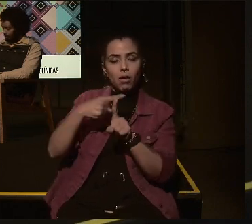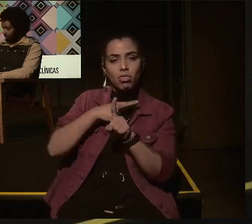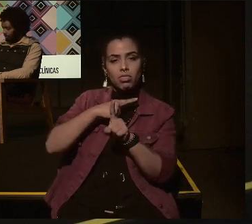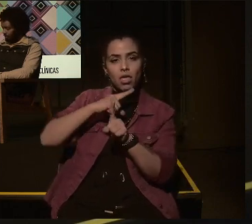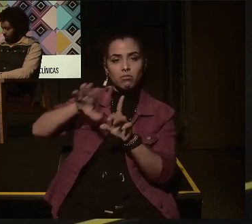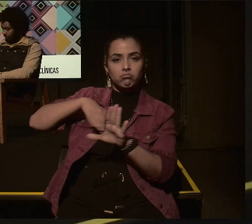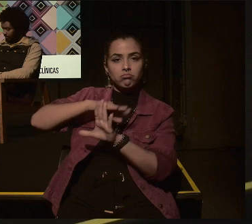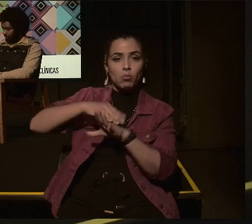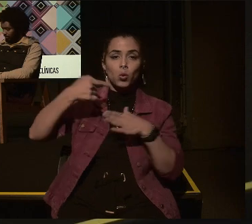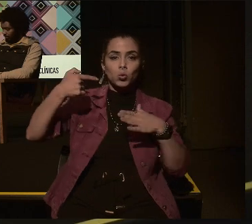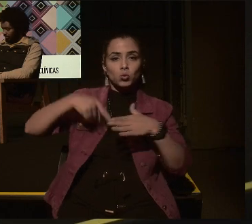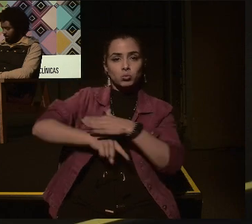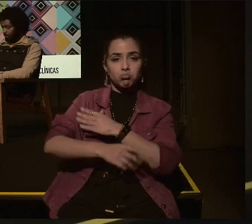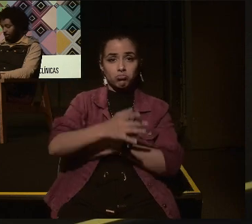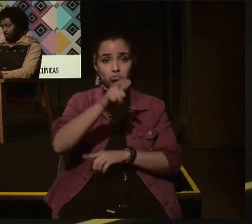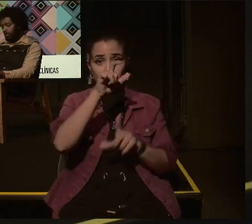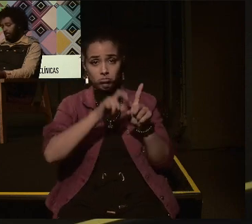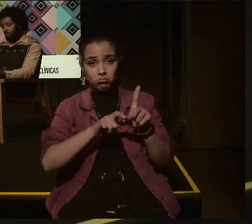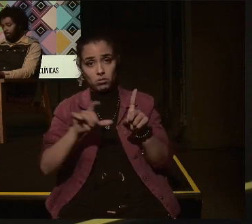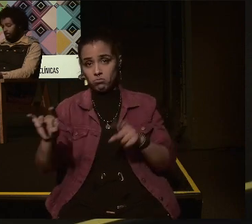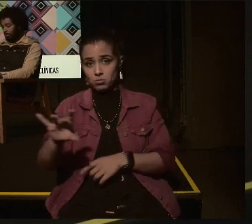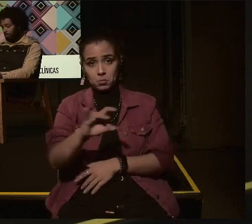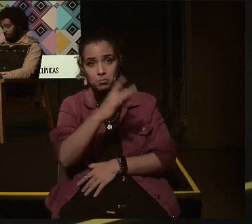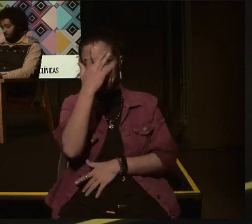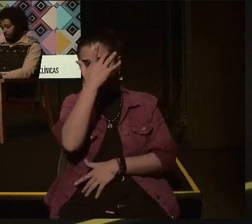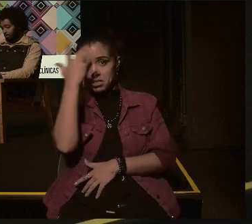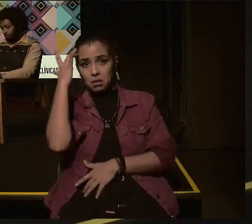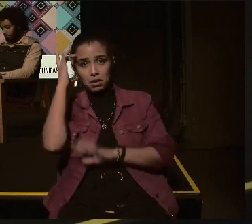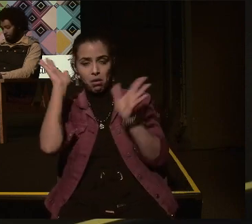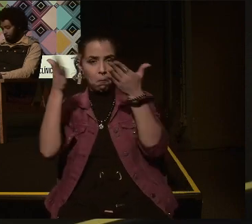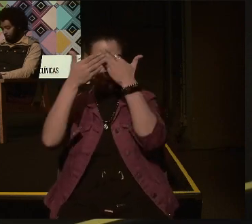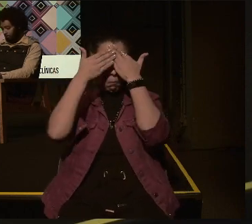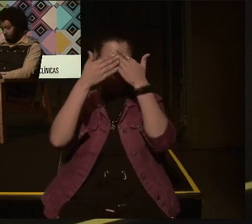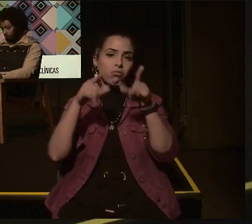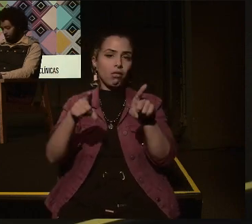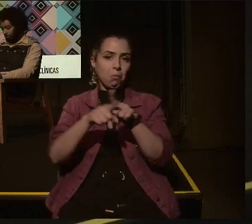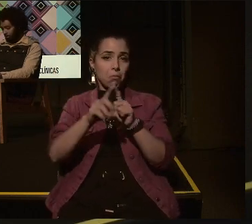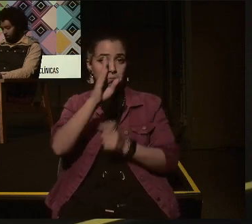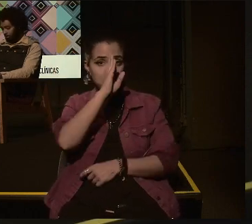do brasileiro, inclusive de negros e negras, e não só.